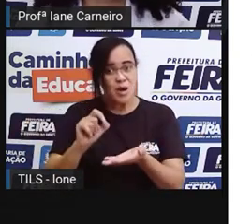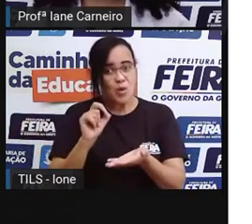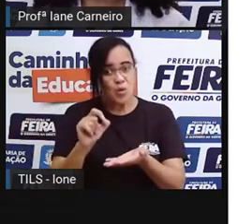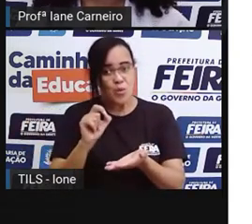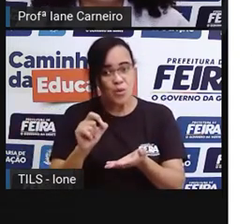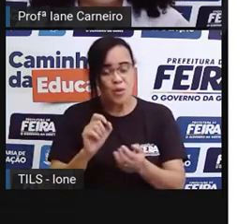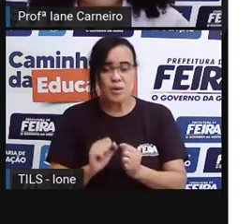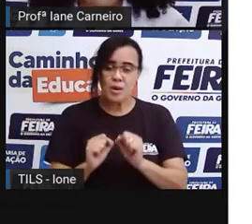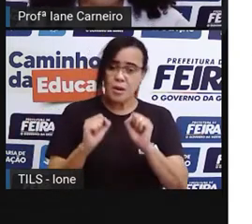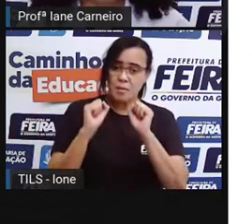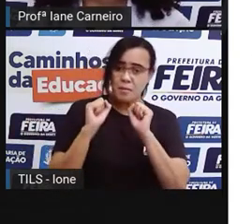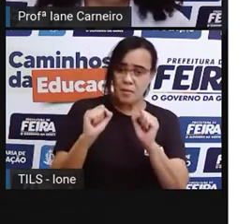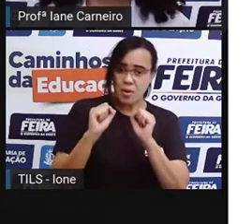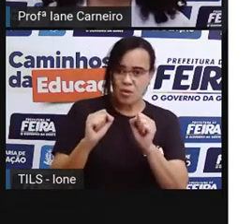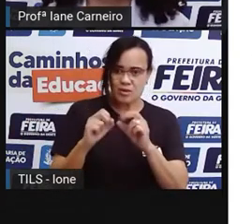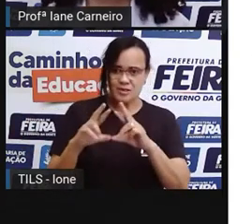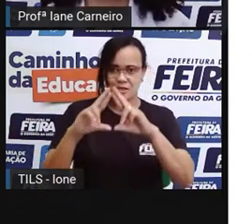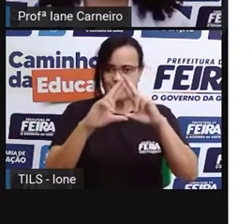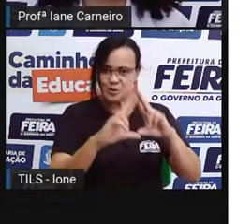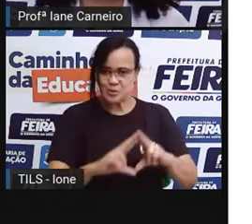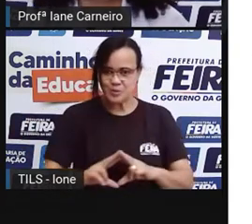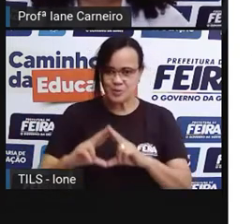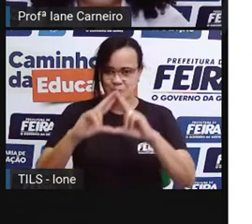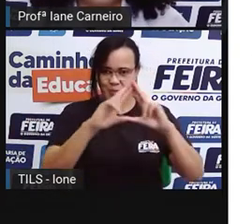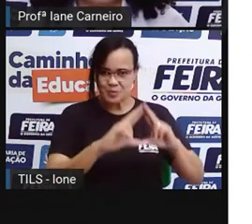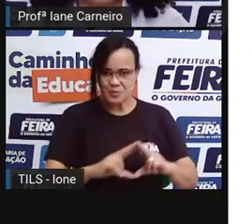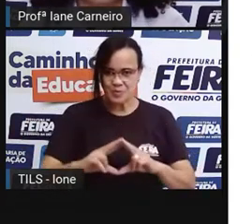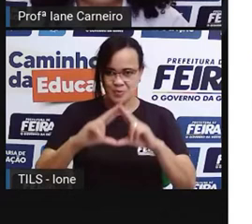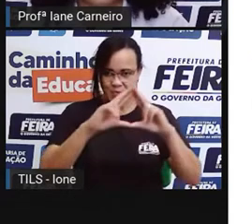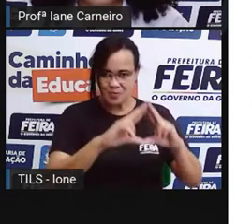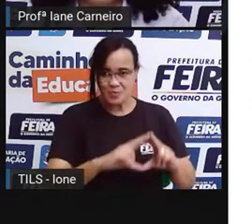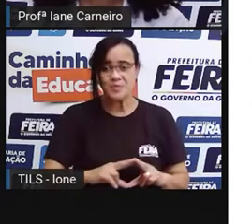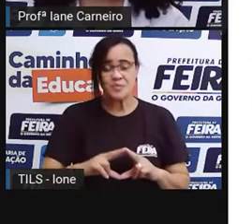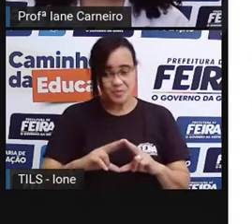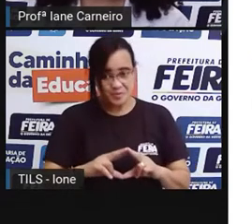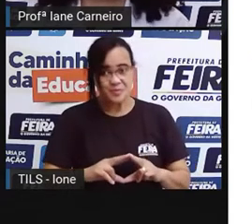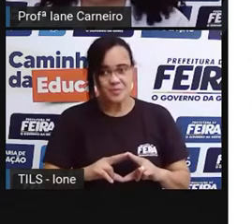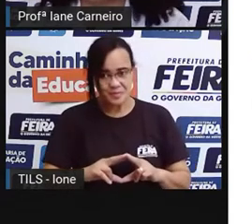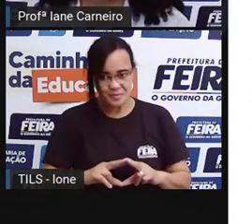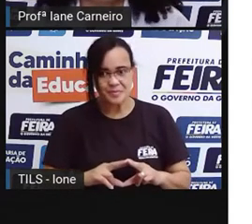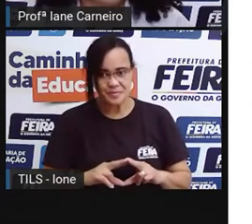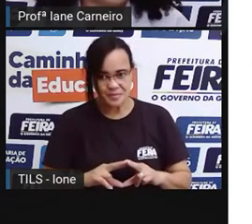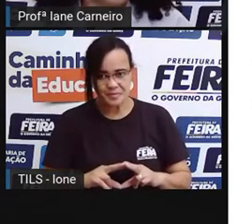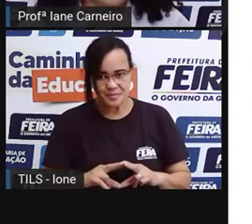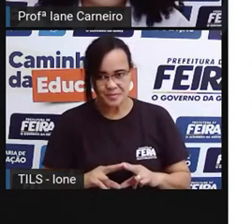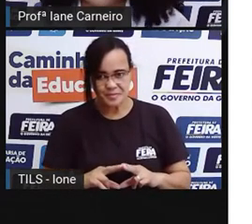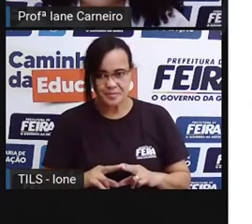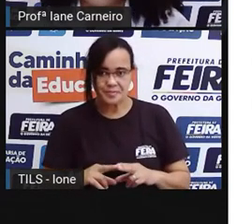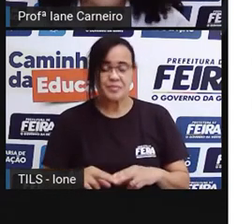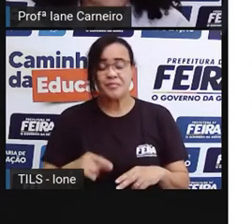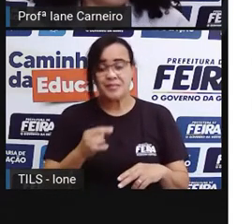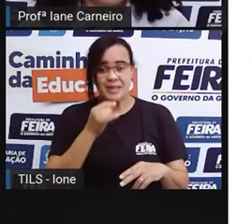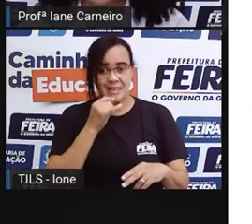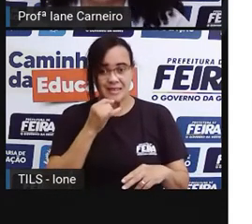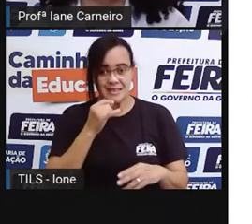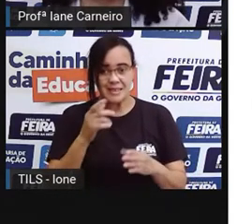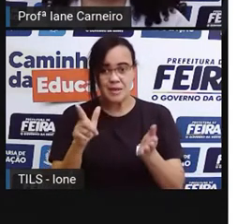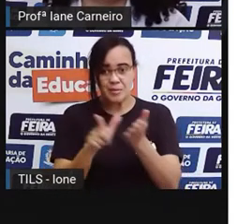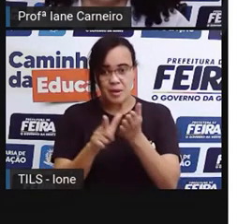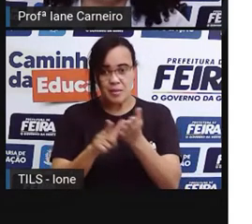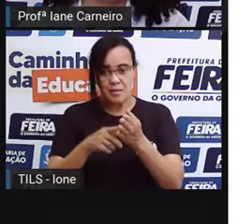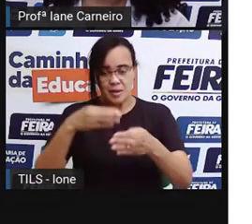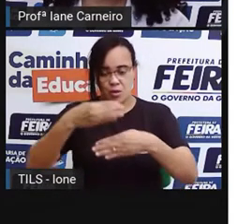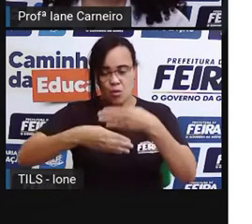você pode reciclar, mas desde que eles não tenham sido usados, né? Então, se o papel higiênico do banheiro lá usado, não